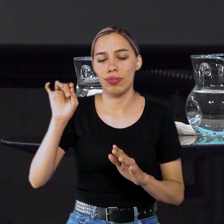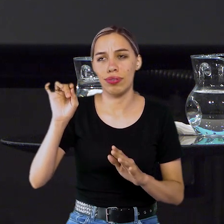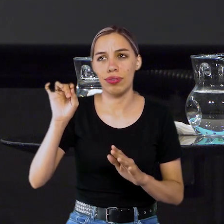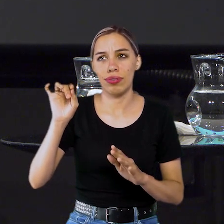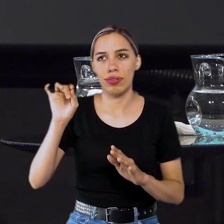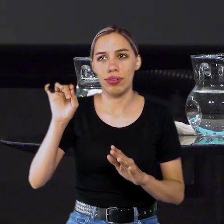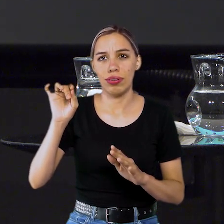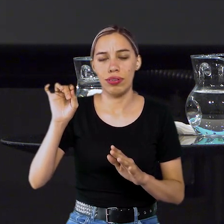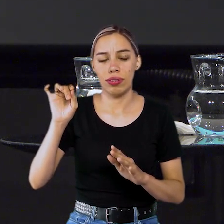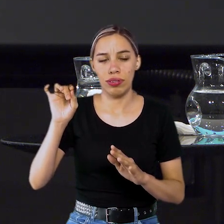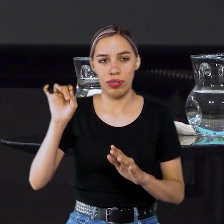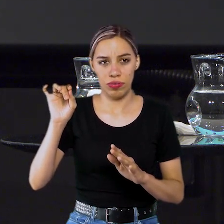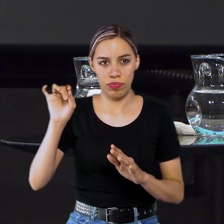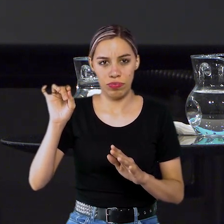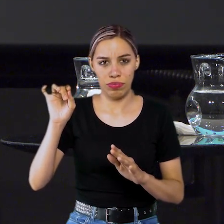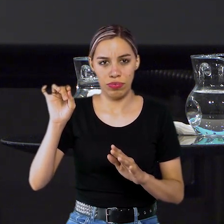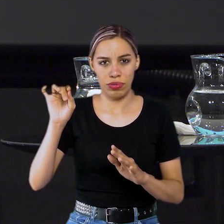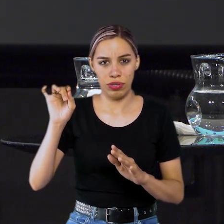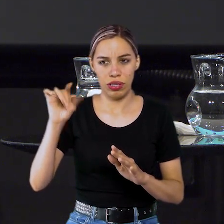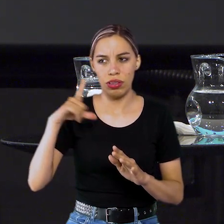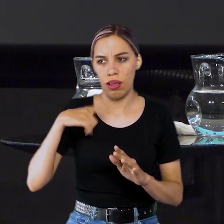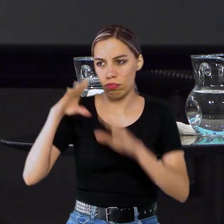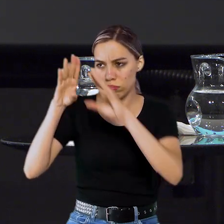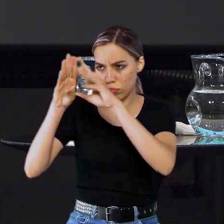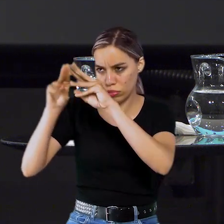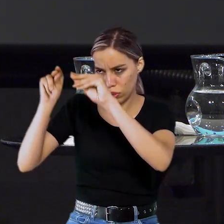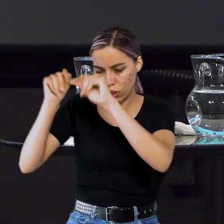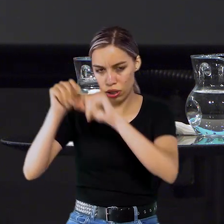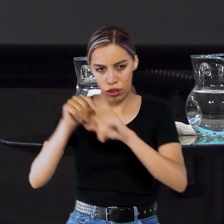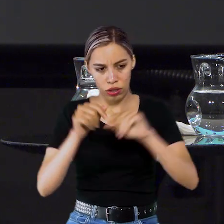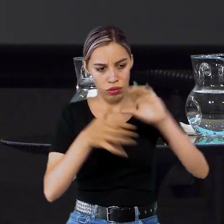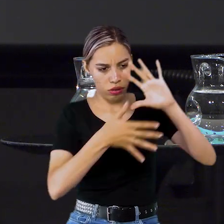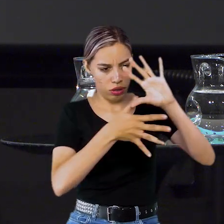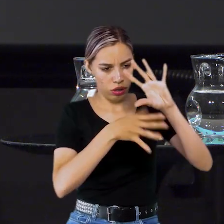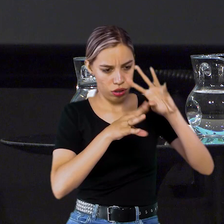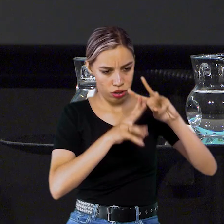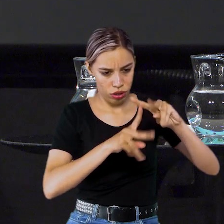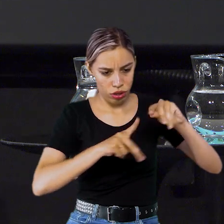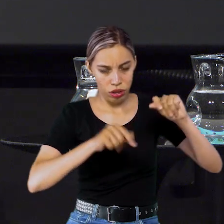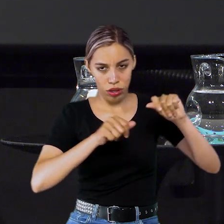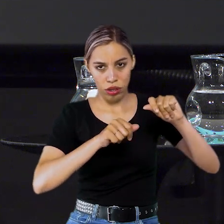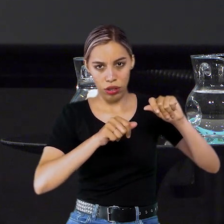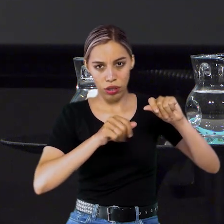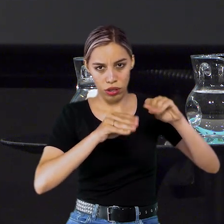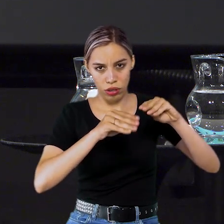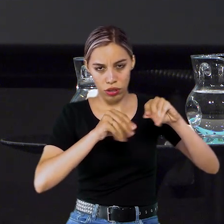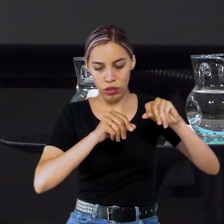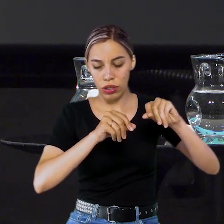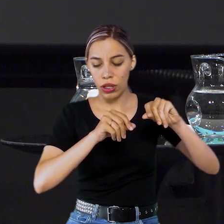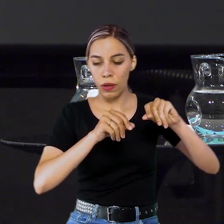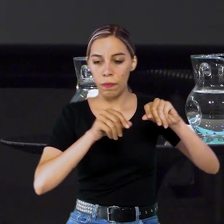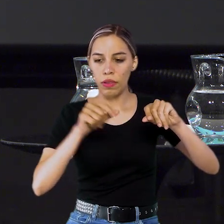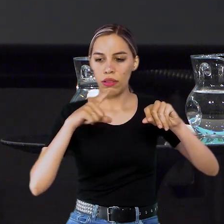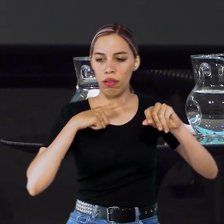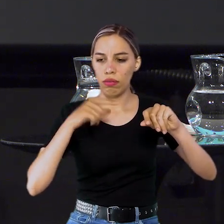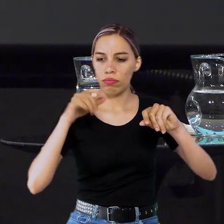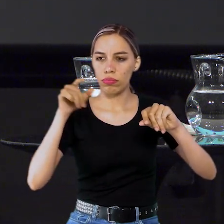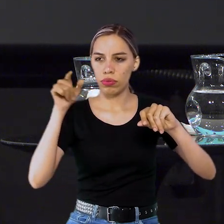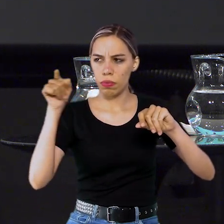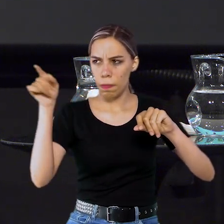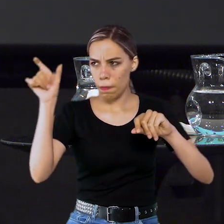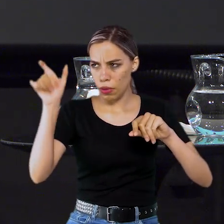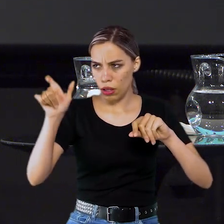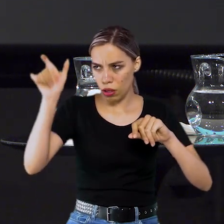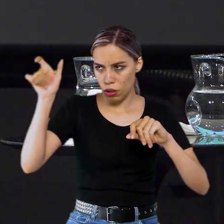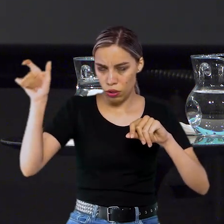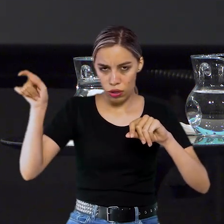entre o oceano, terra sobre o oceano, onde vivem pessoas